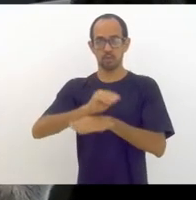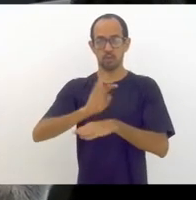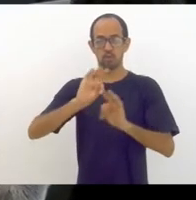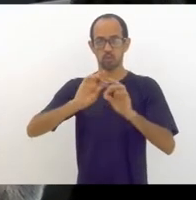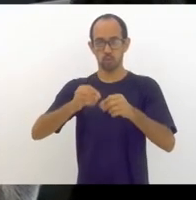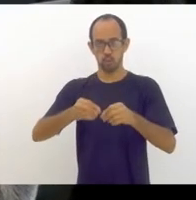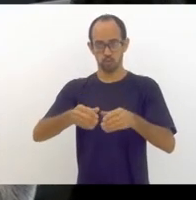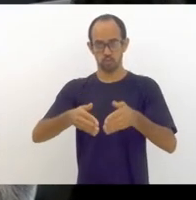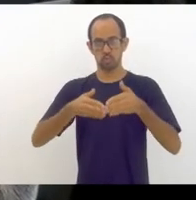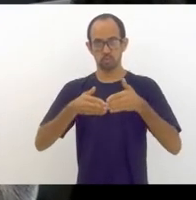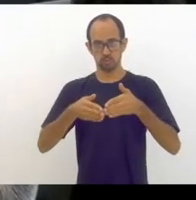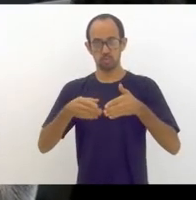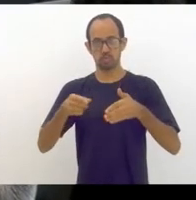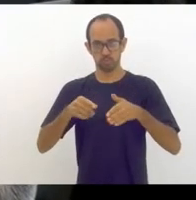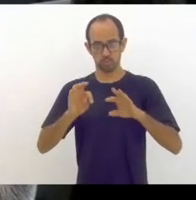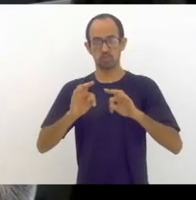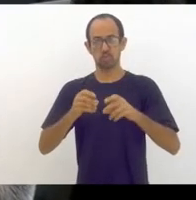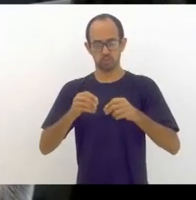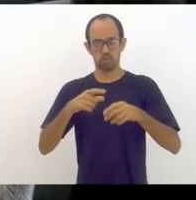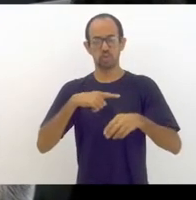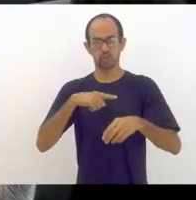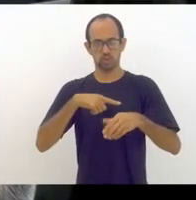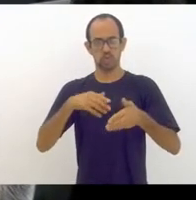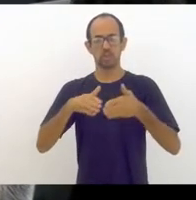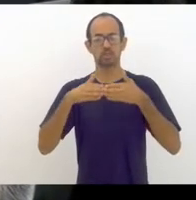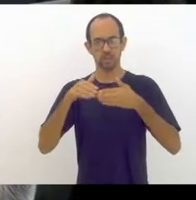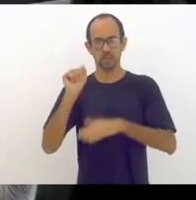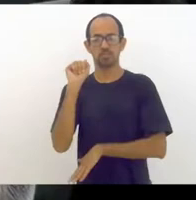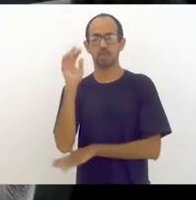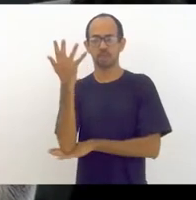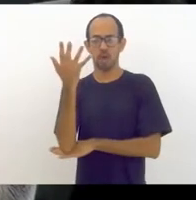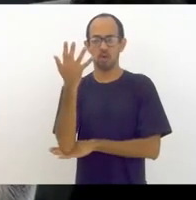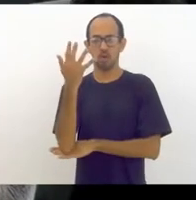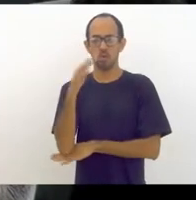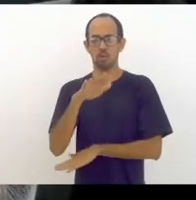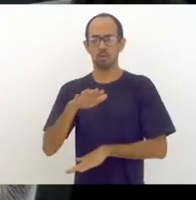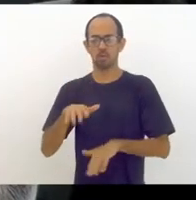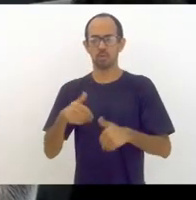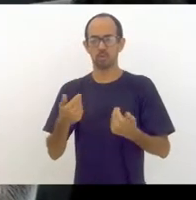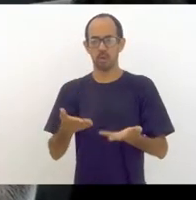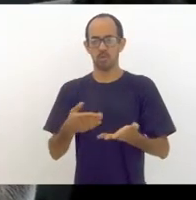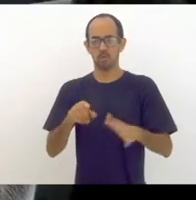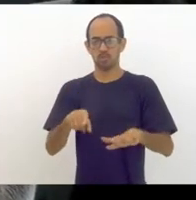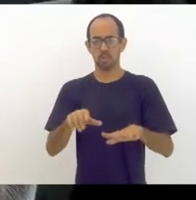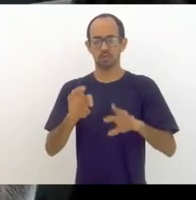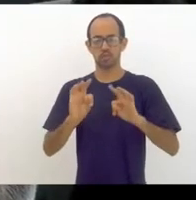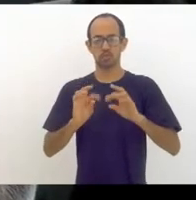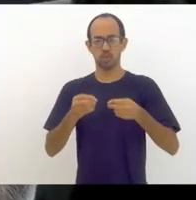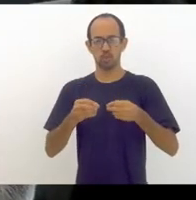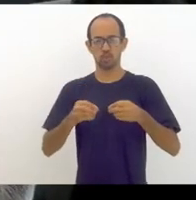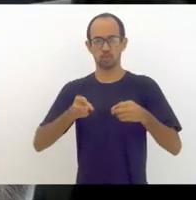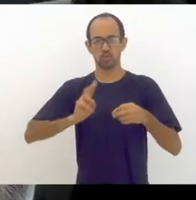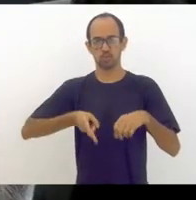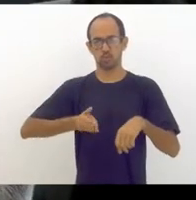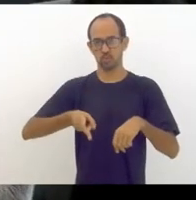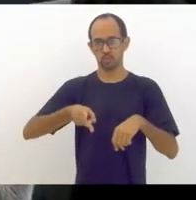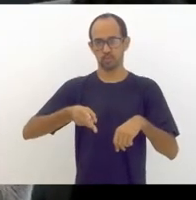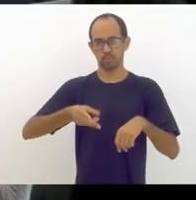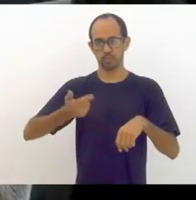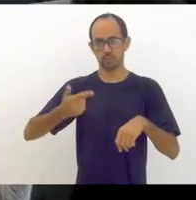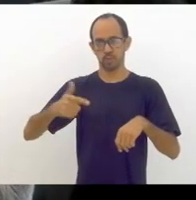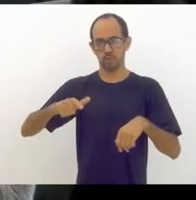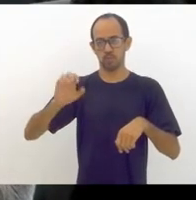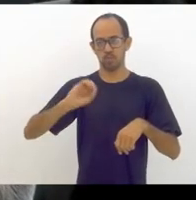sem exceção, quem tinha licença ambiental. Enfim, mas todos foram mantidos, não teve um que não